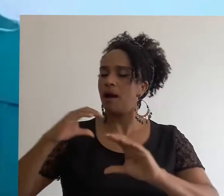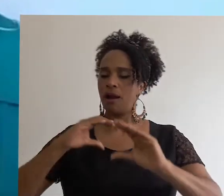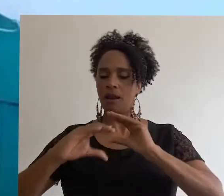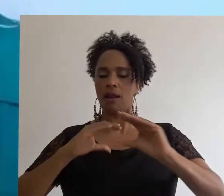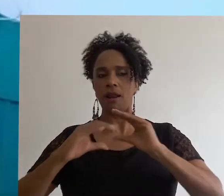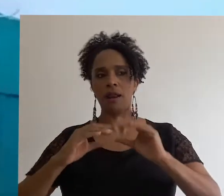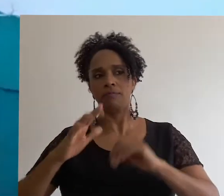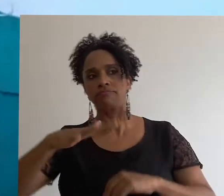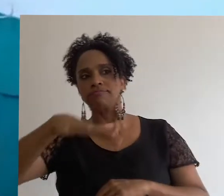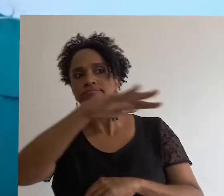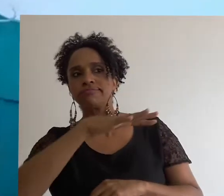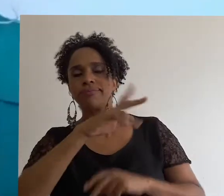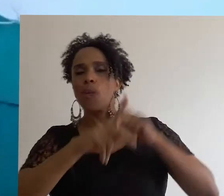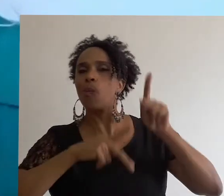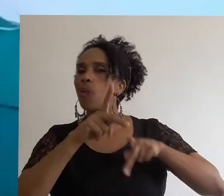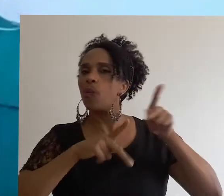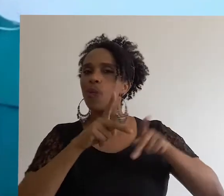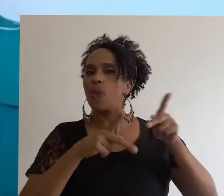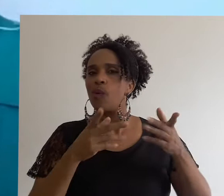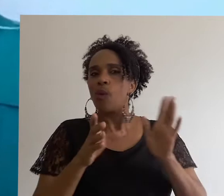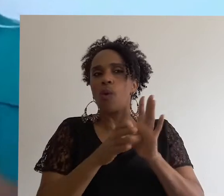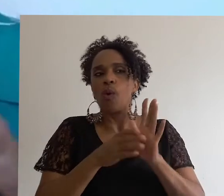mais a relação e a comunicação, né, de